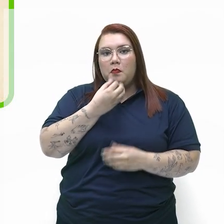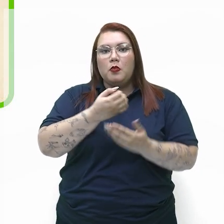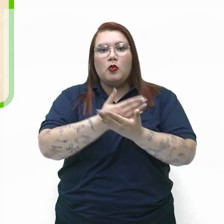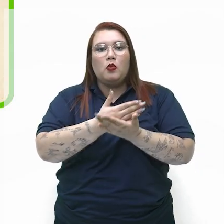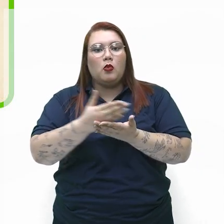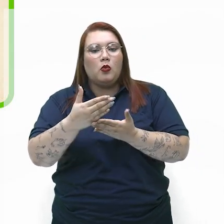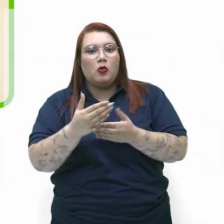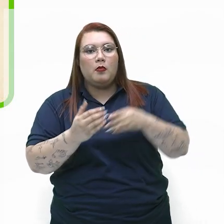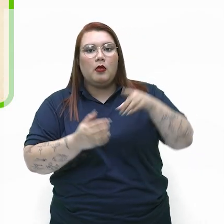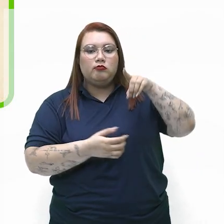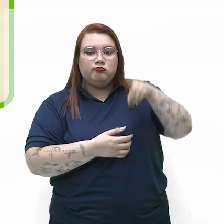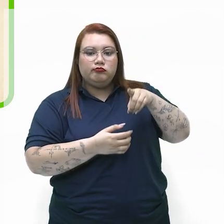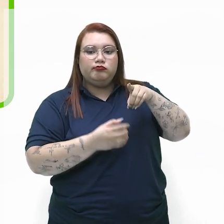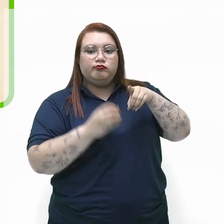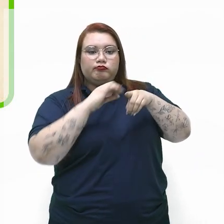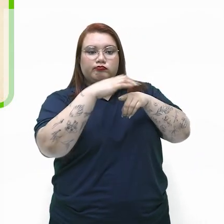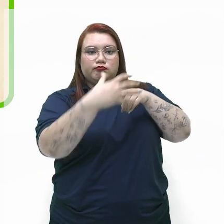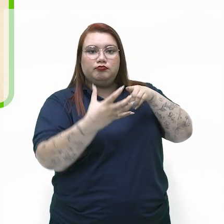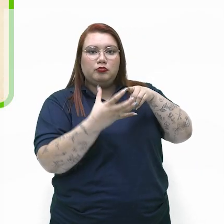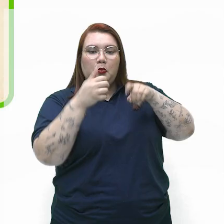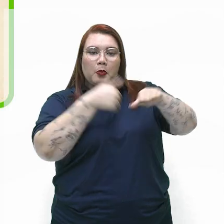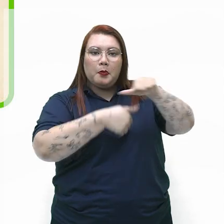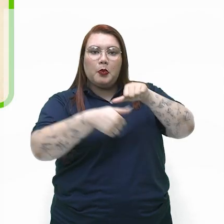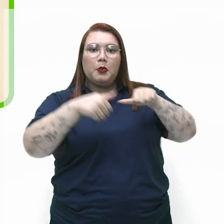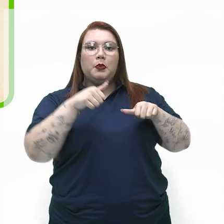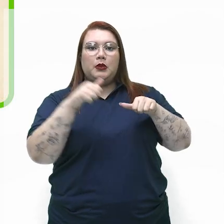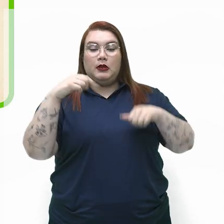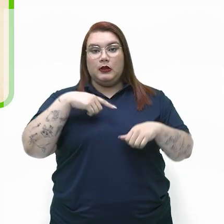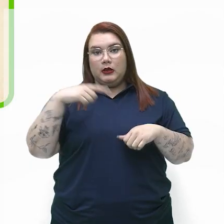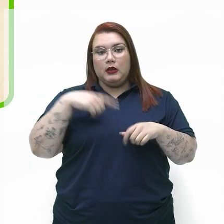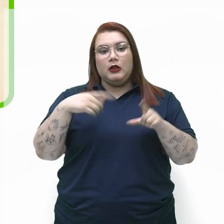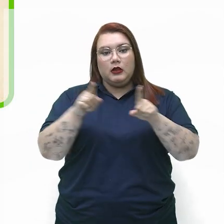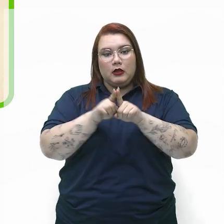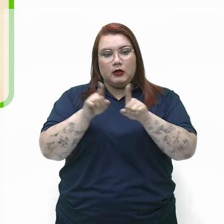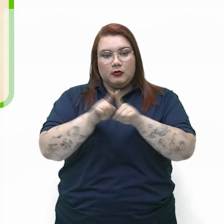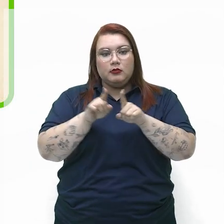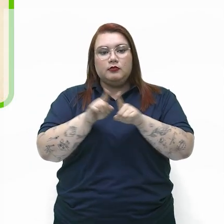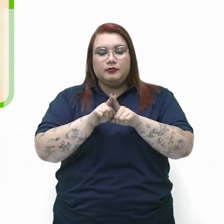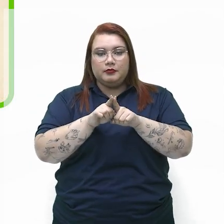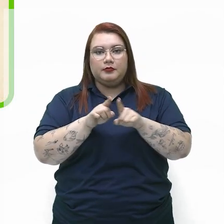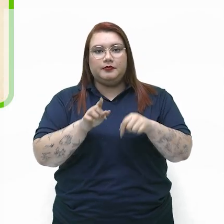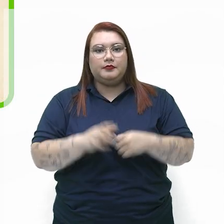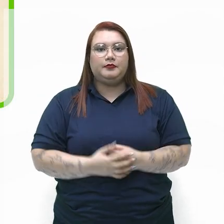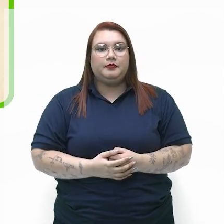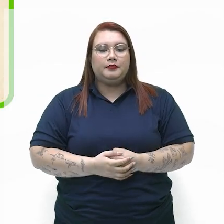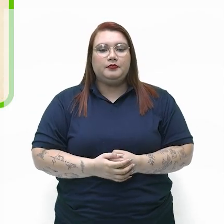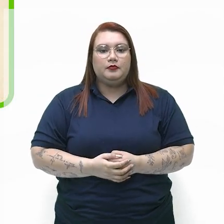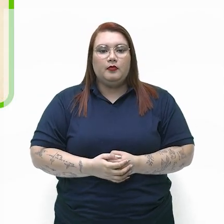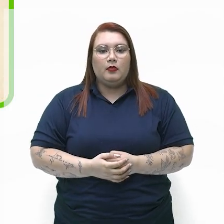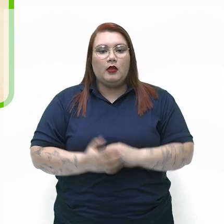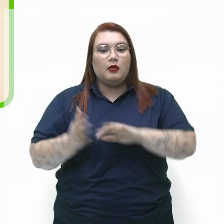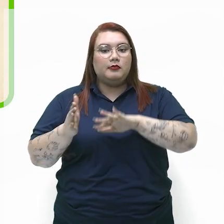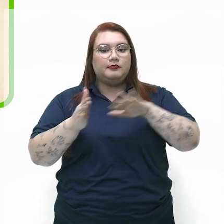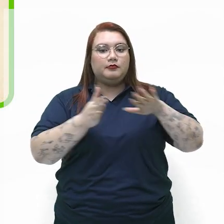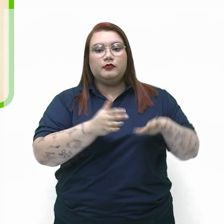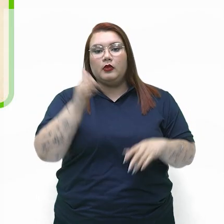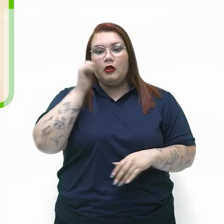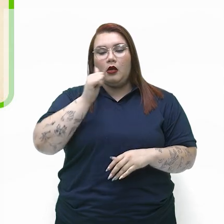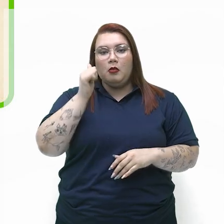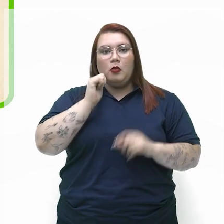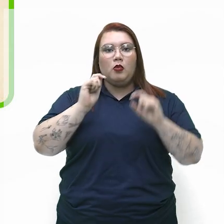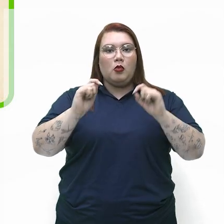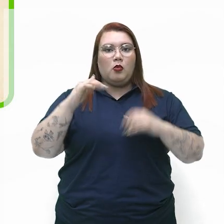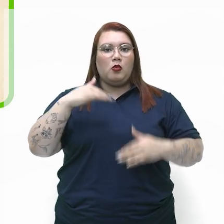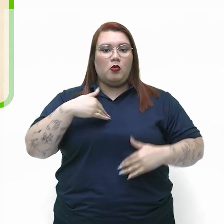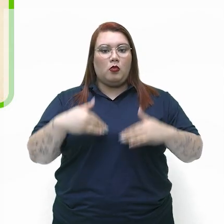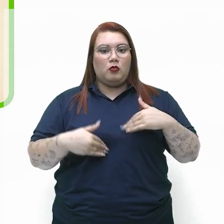Que elas vão passar por uma fase de amadurecimento, né? Exatamente os testículos e o pênis. Já na mulher, nós